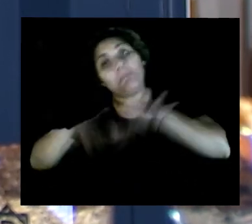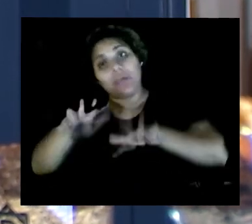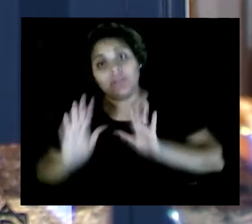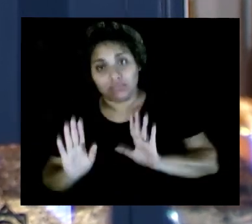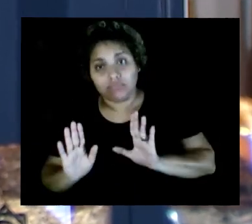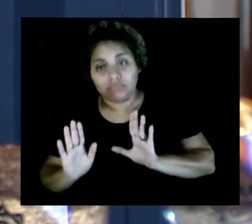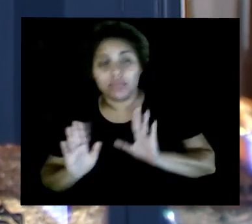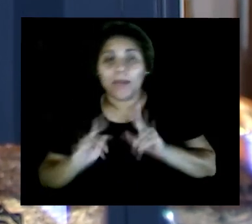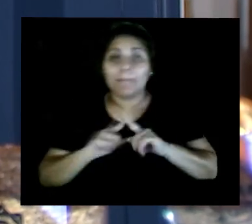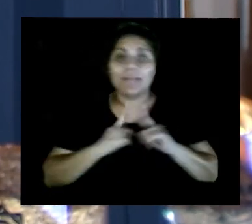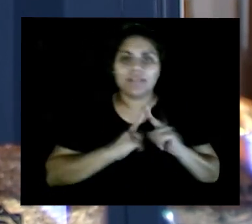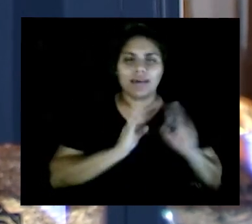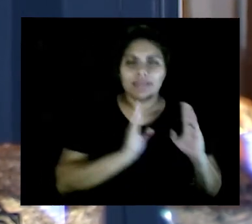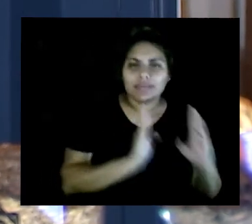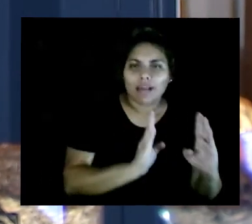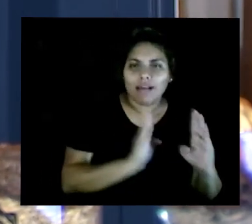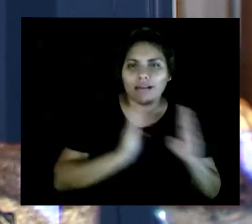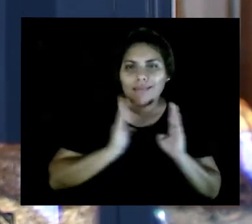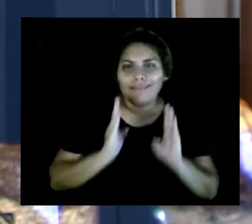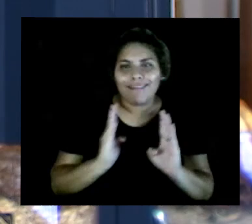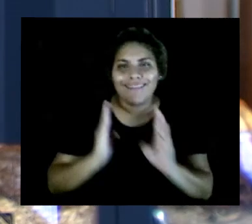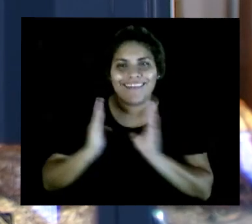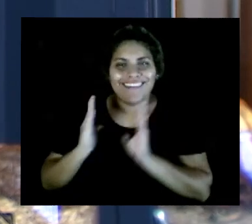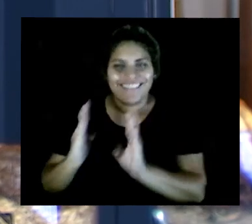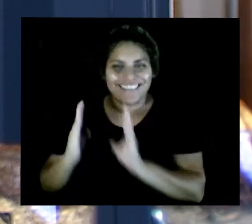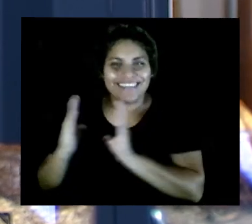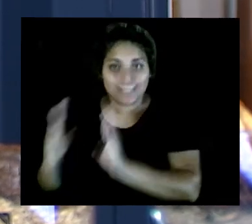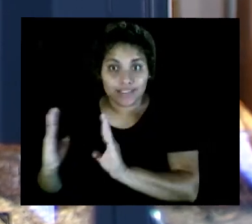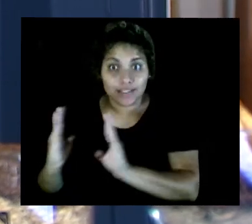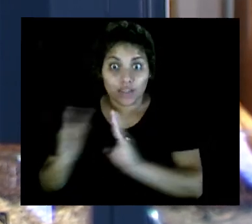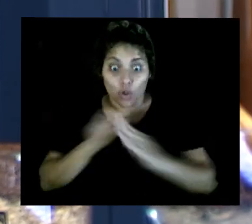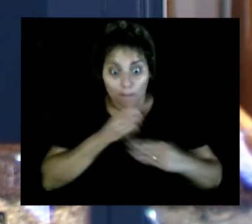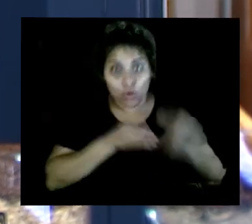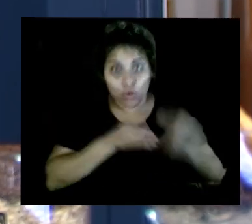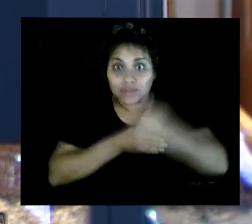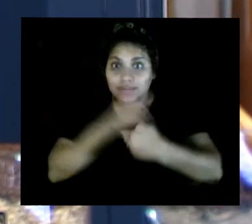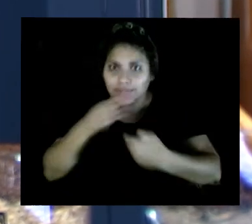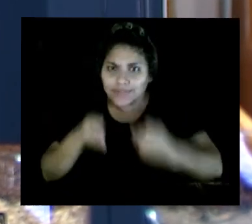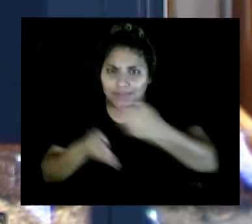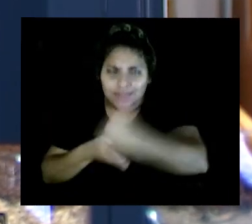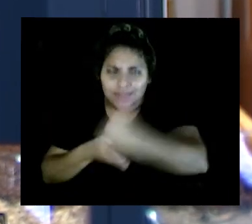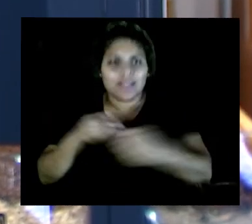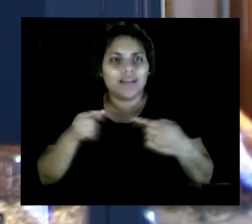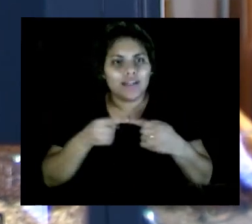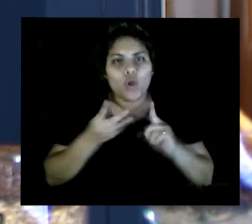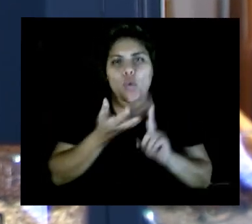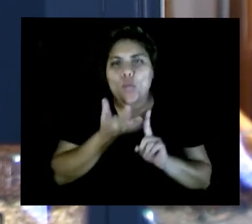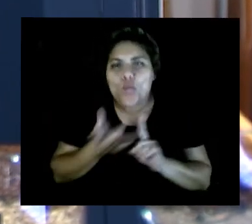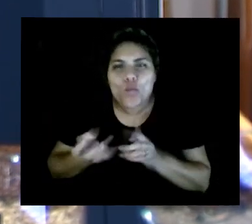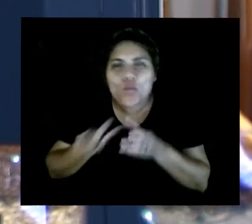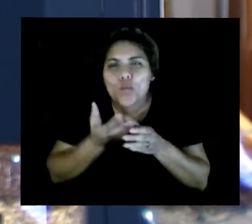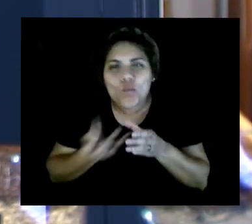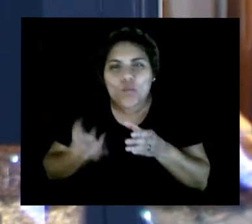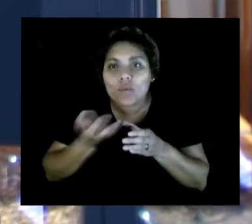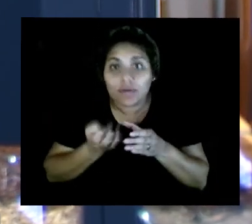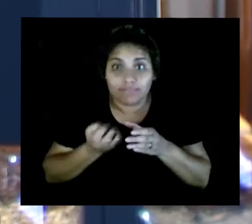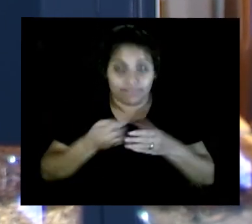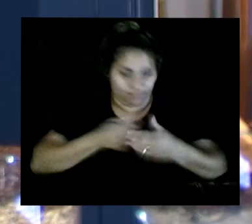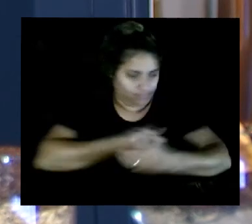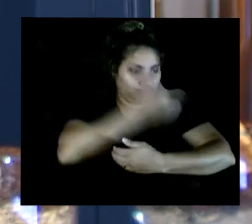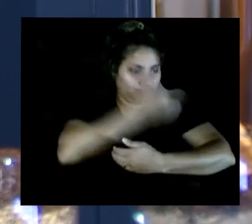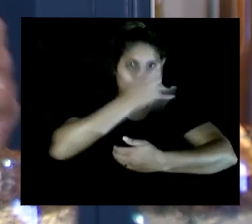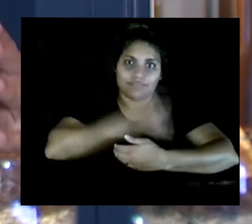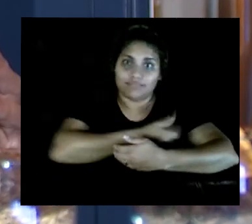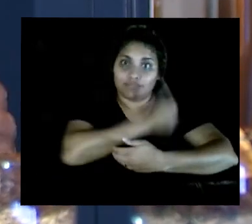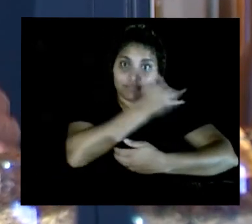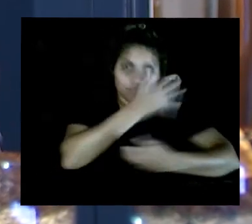receita. A cada etapa desse processo de braçagem, assim como nós chamamos,